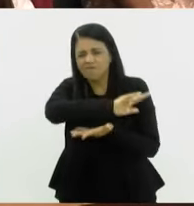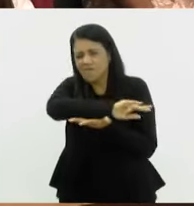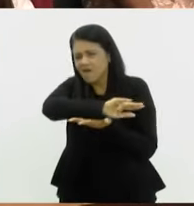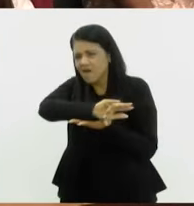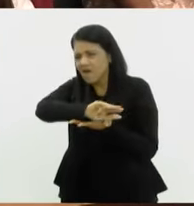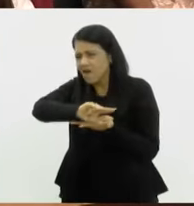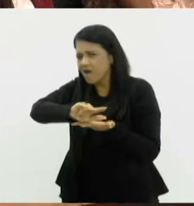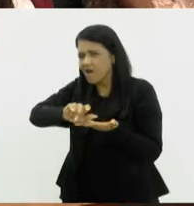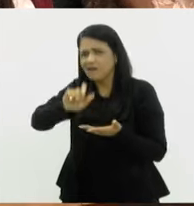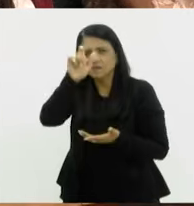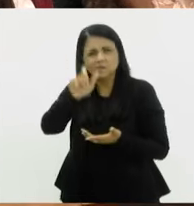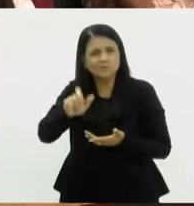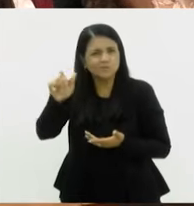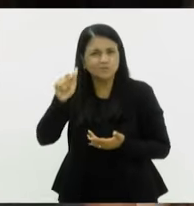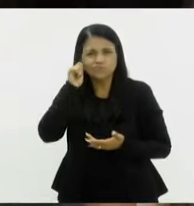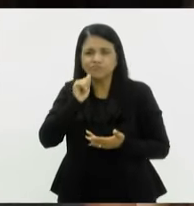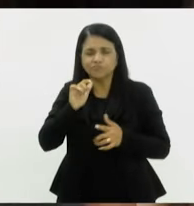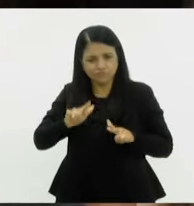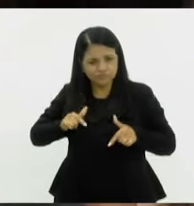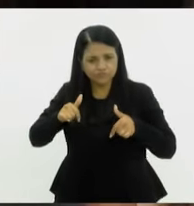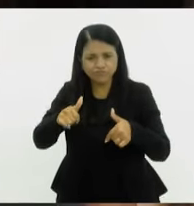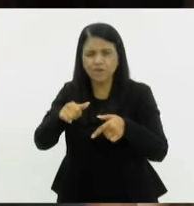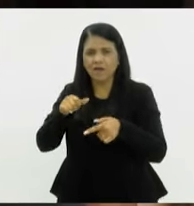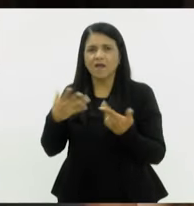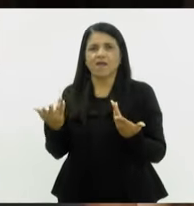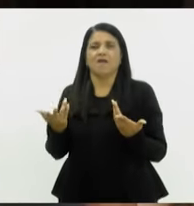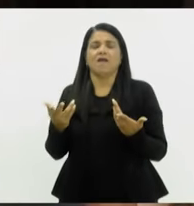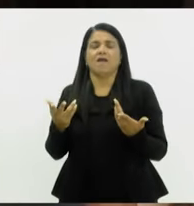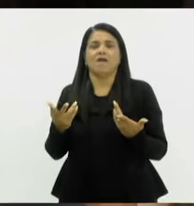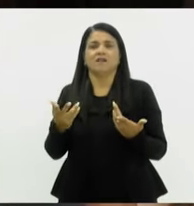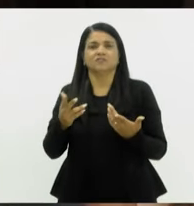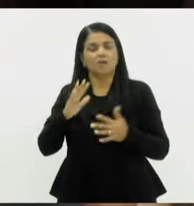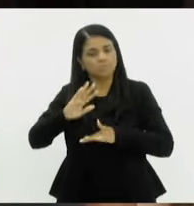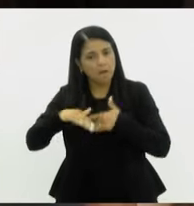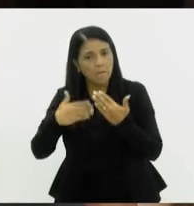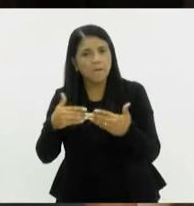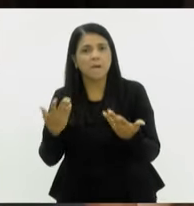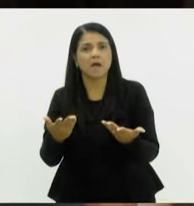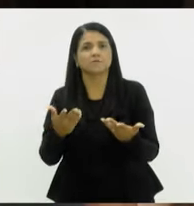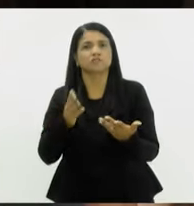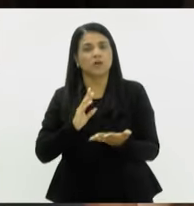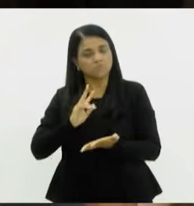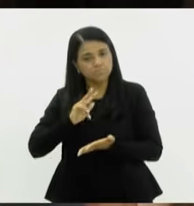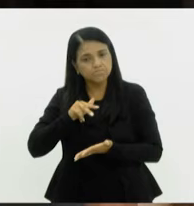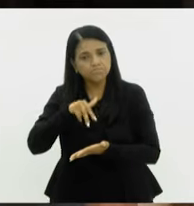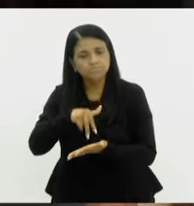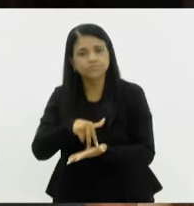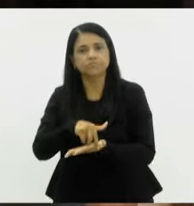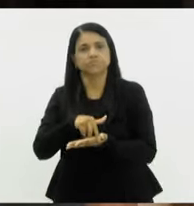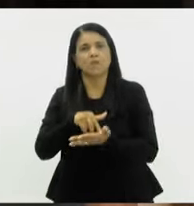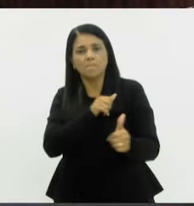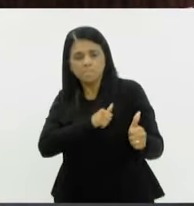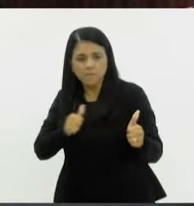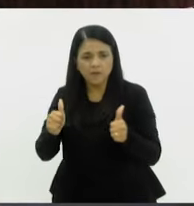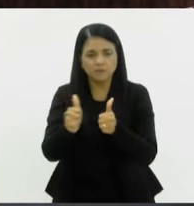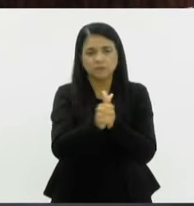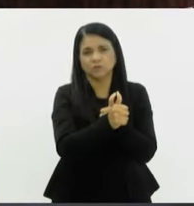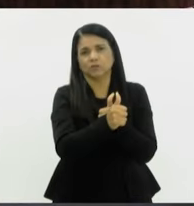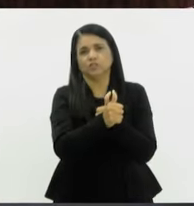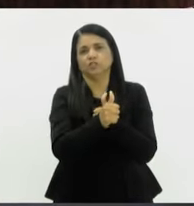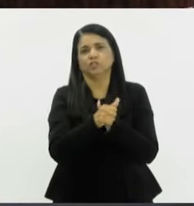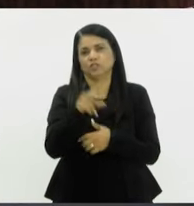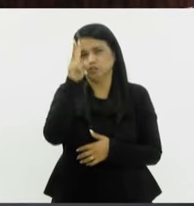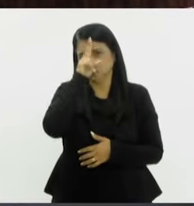já estamos já avançamos bastante por quê Porque nós afirmamos que nós somos protagonistas da nossa história